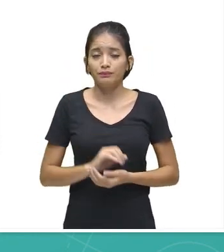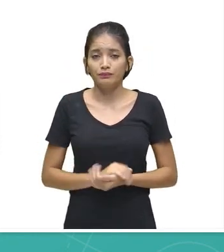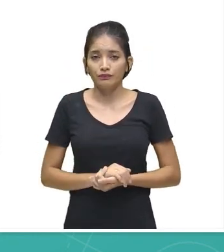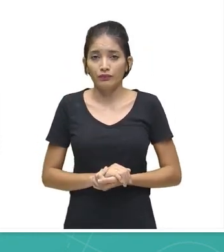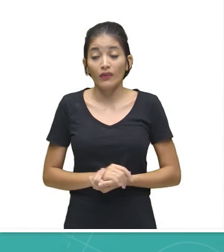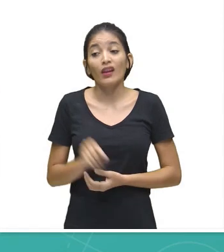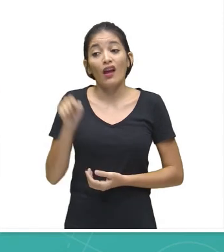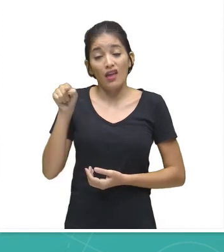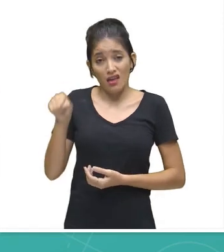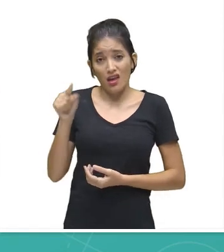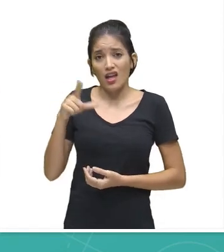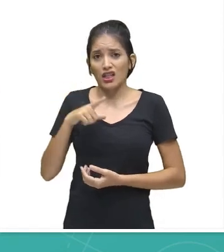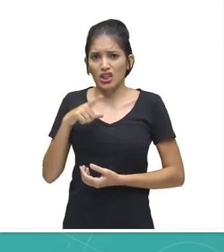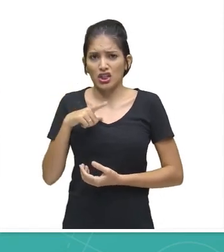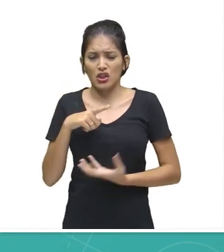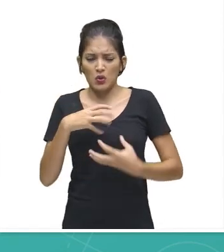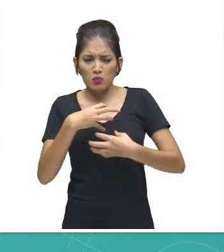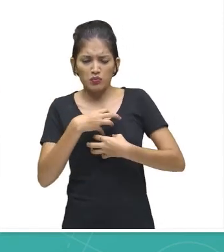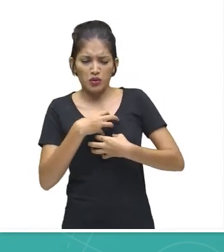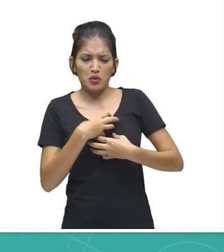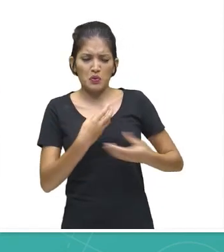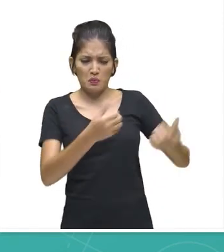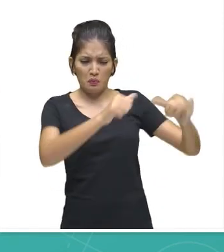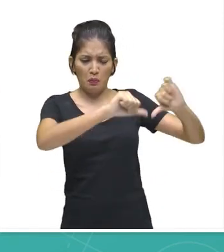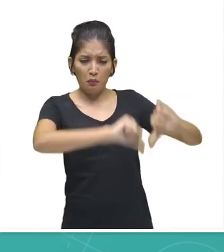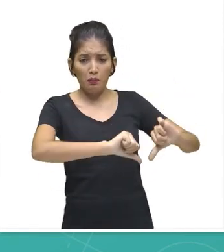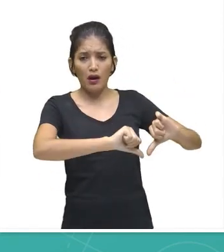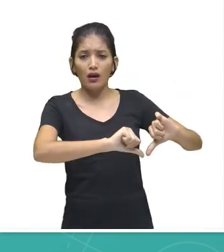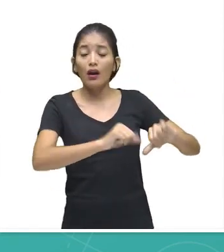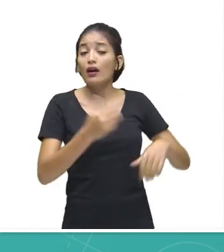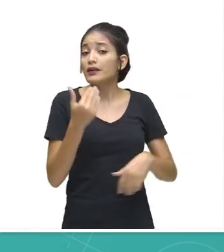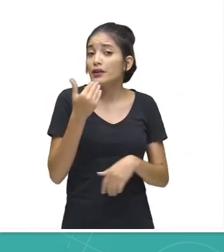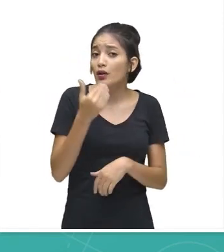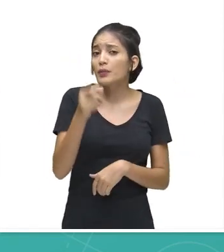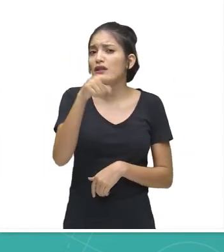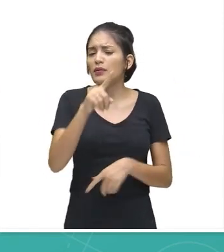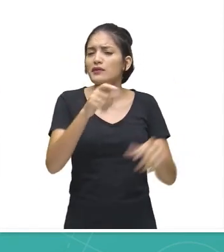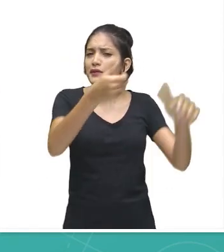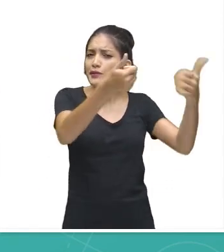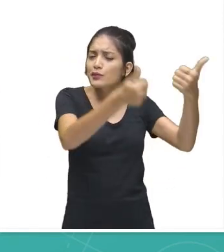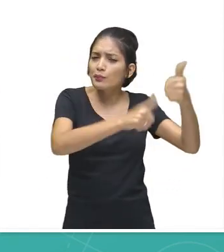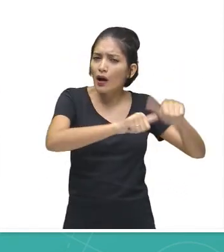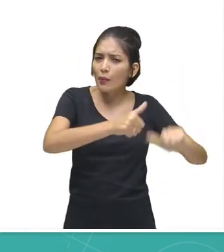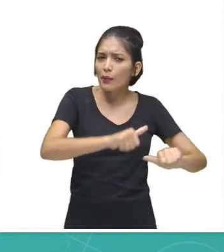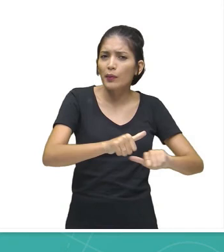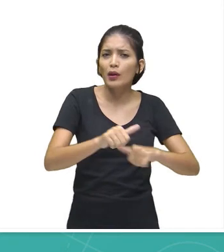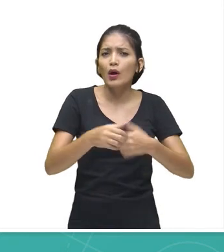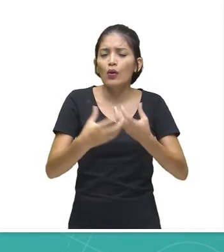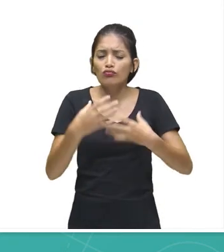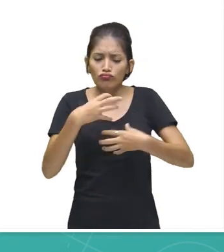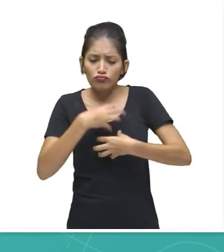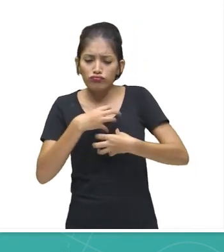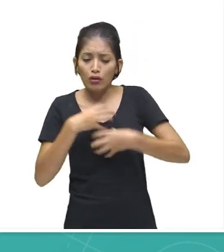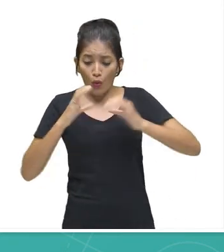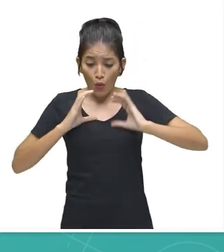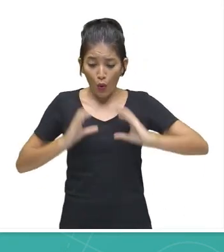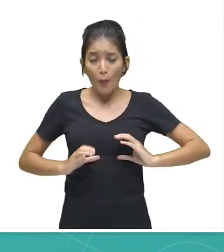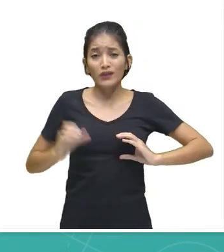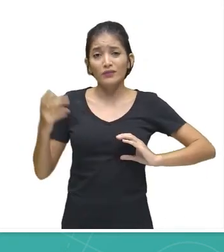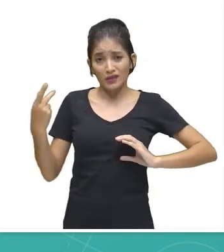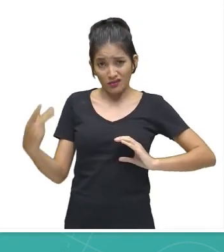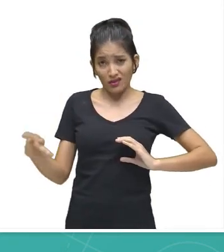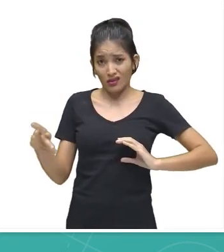acontecia? O João tinha atitudes negativas. E eu pedi para vocês analisarem essas atitudes negativas do